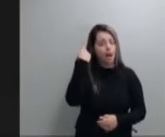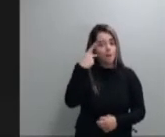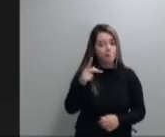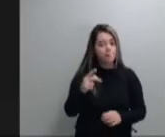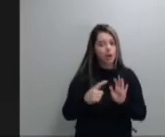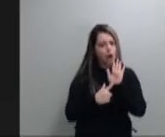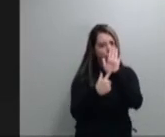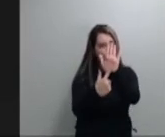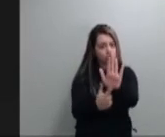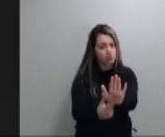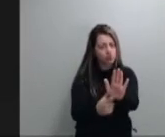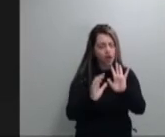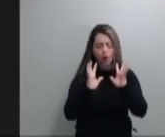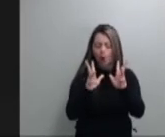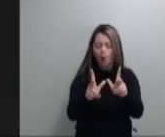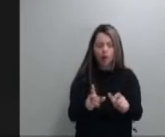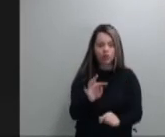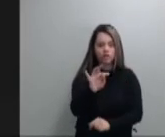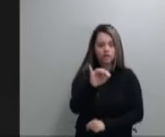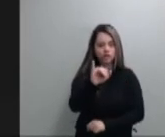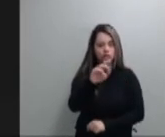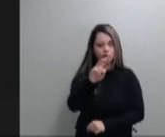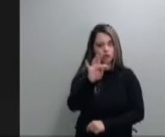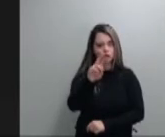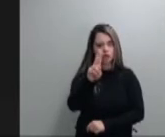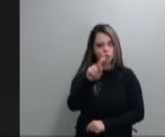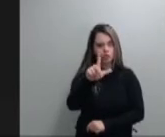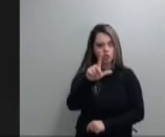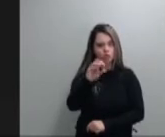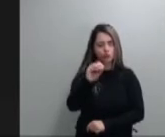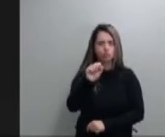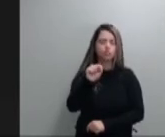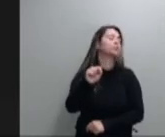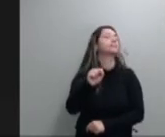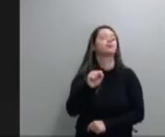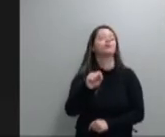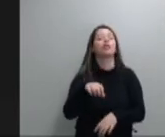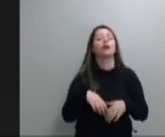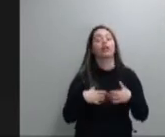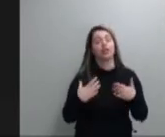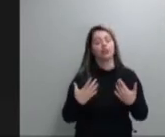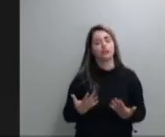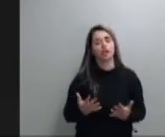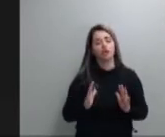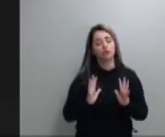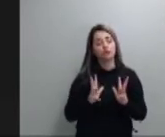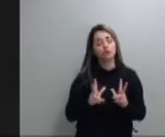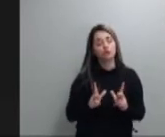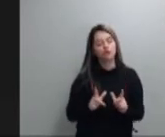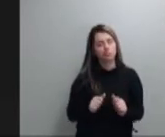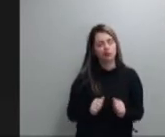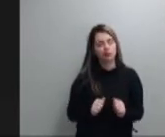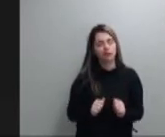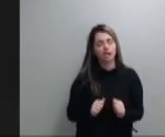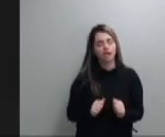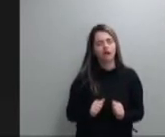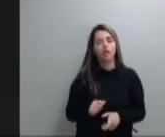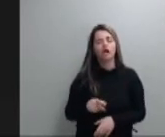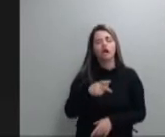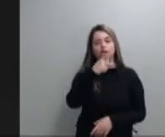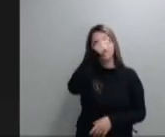comissão, alguns candidatos novamente foram ao CNJ para questionar essa deliberação.